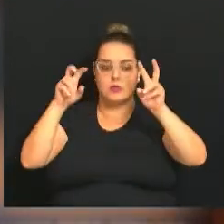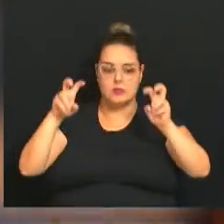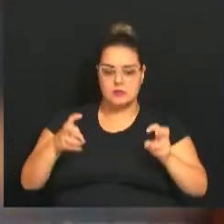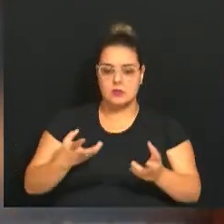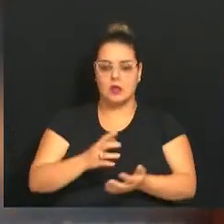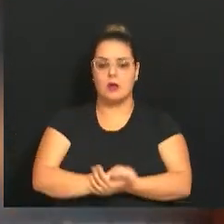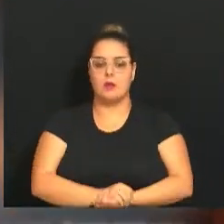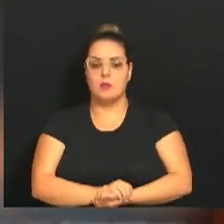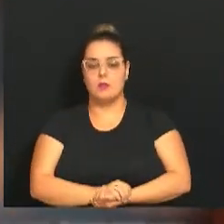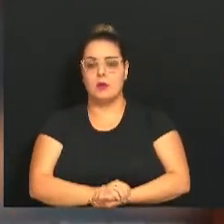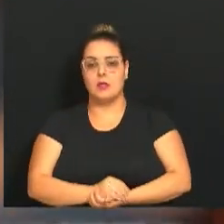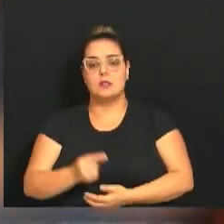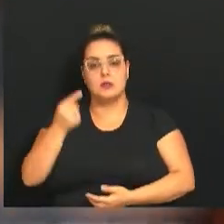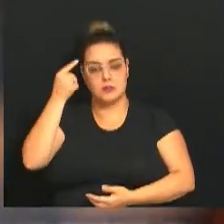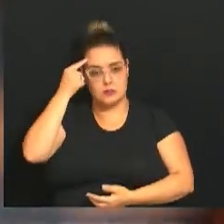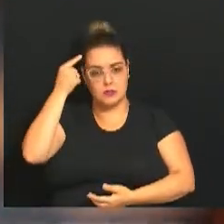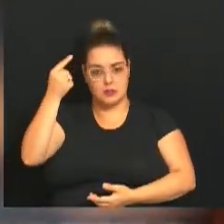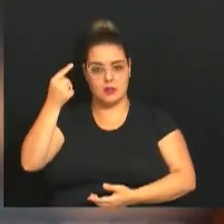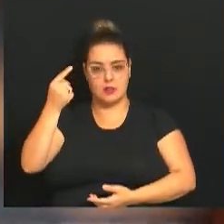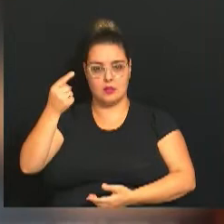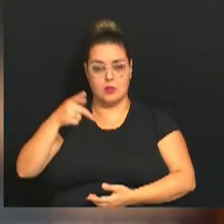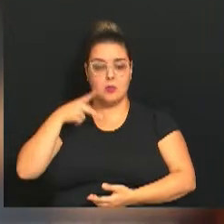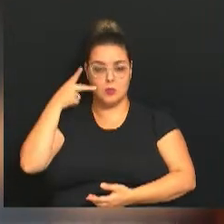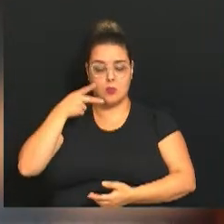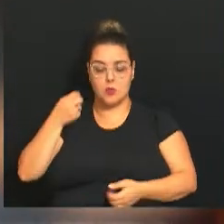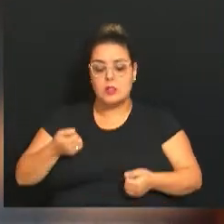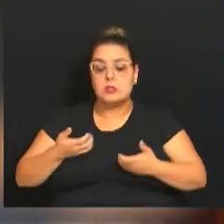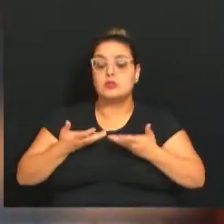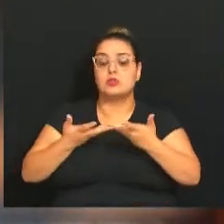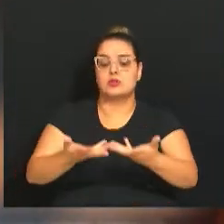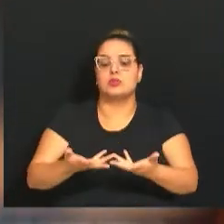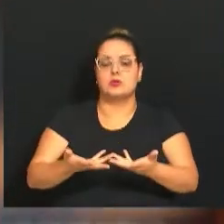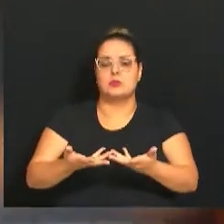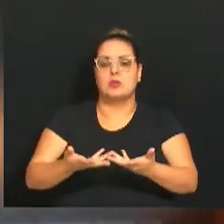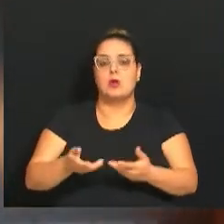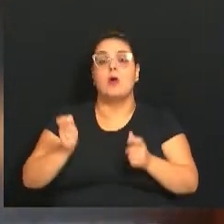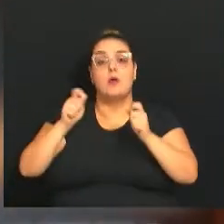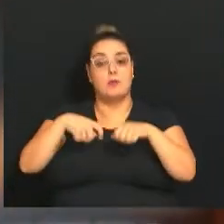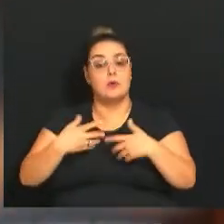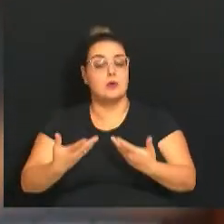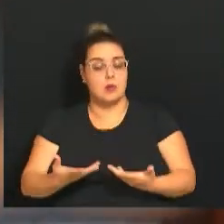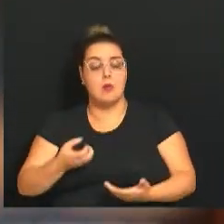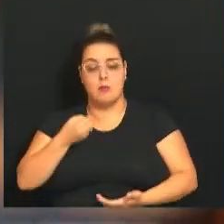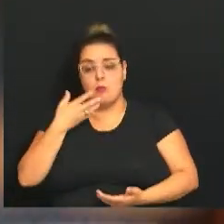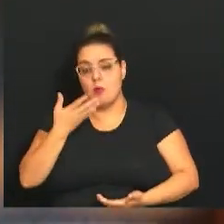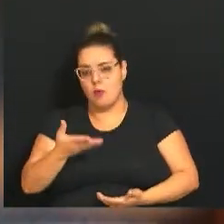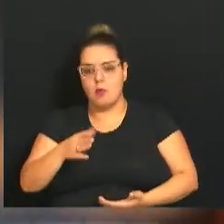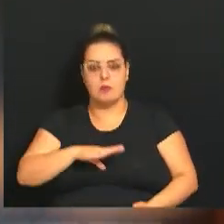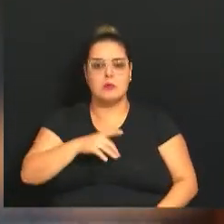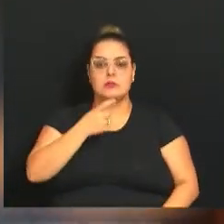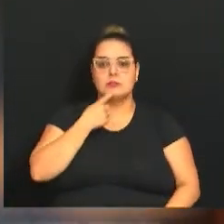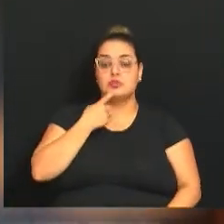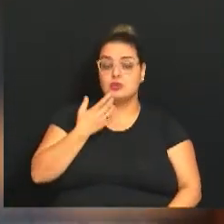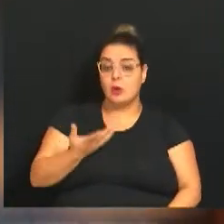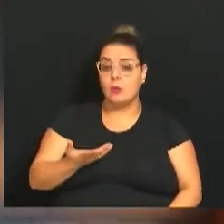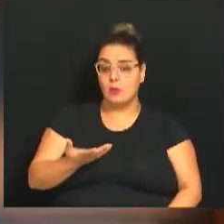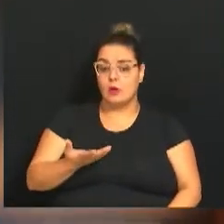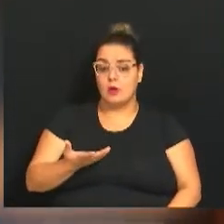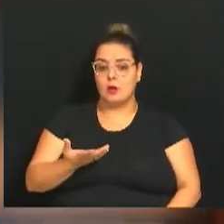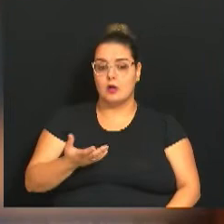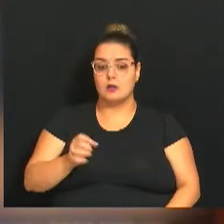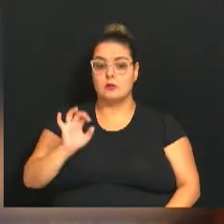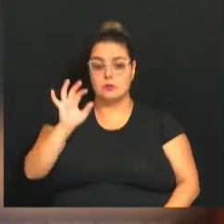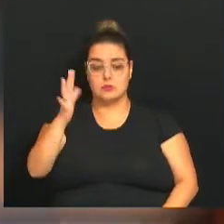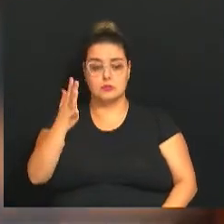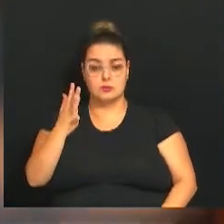nessa mentalidade de trazer políticas públicas eficientes, boas para a cidade de Campinas, ela será realizada